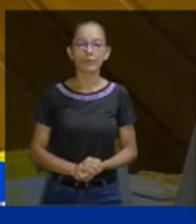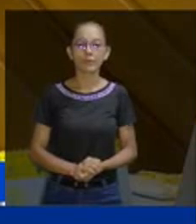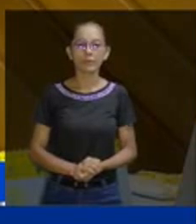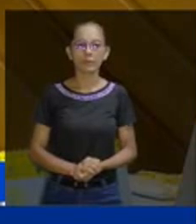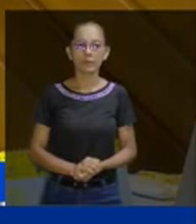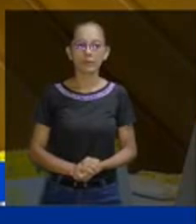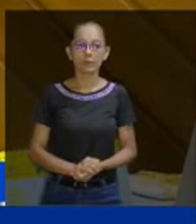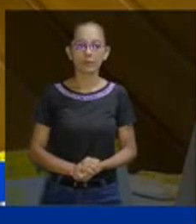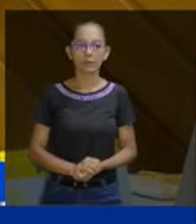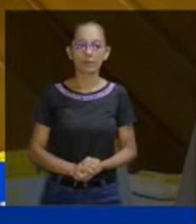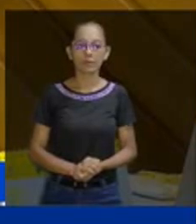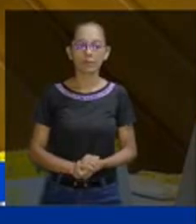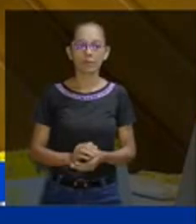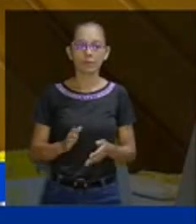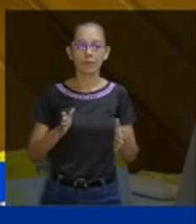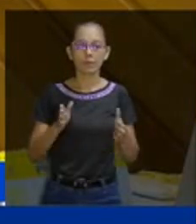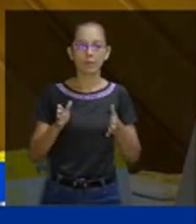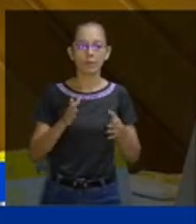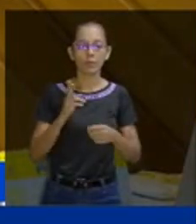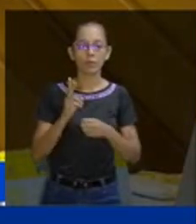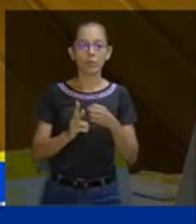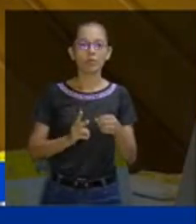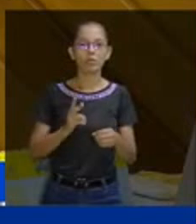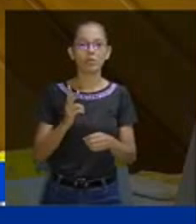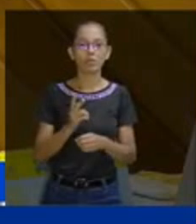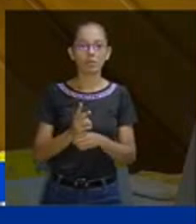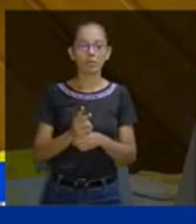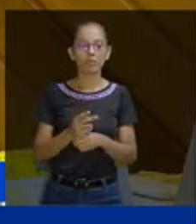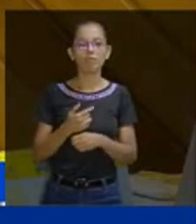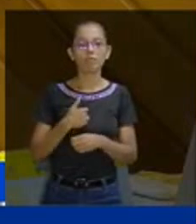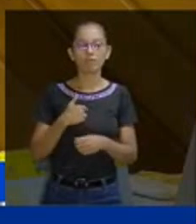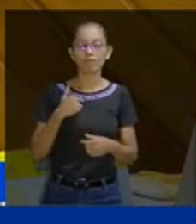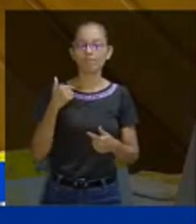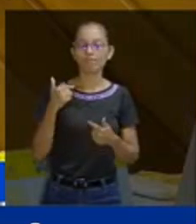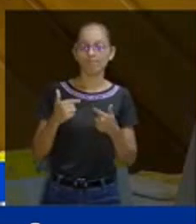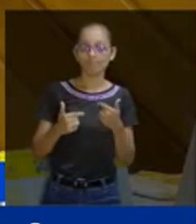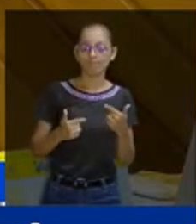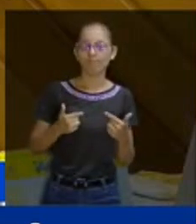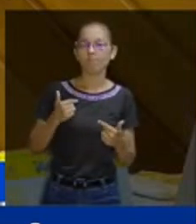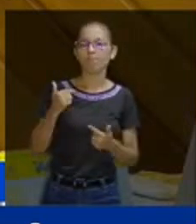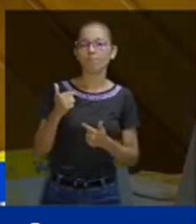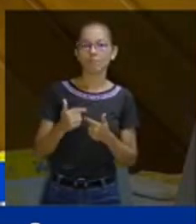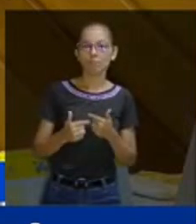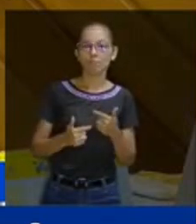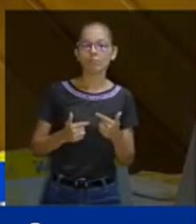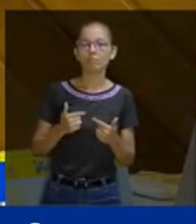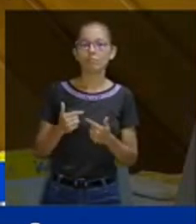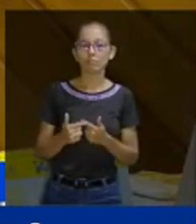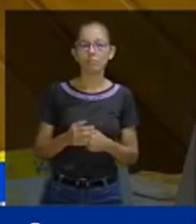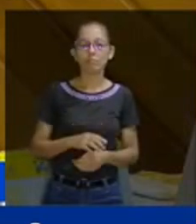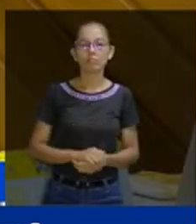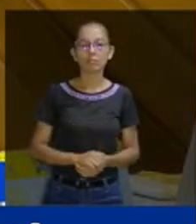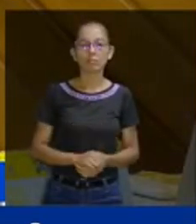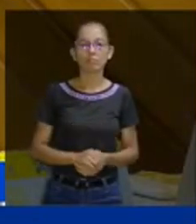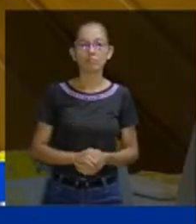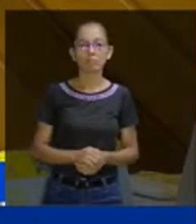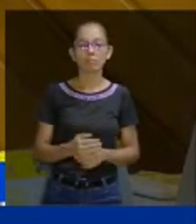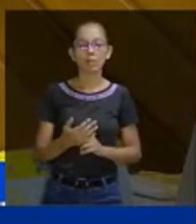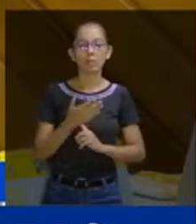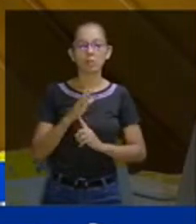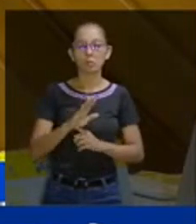Durante toda a gestão, me empenhei em contribuir para o desenvolvimento do nosso